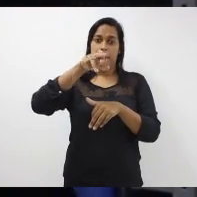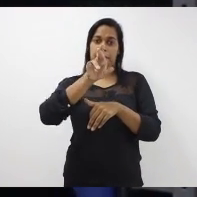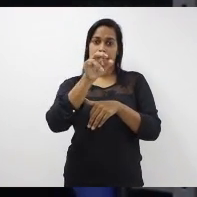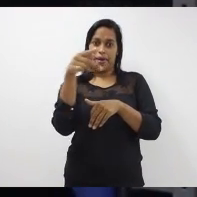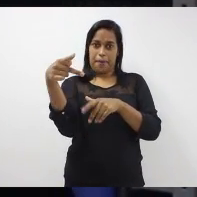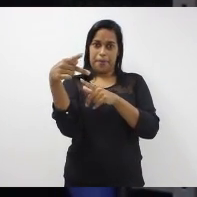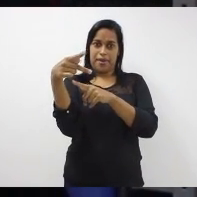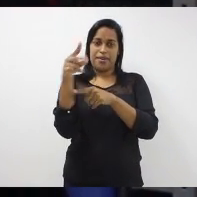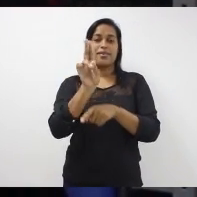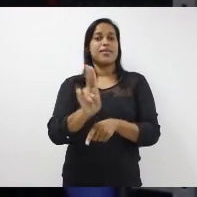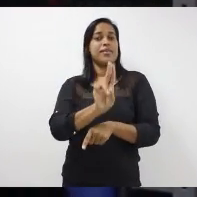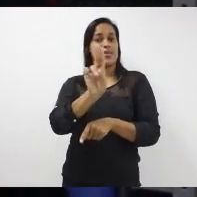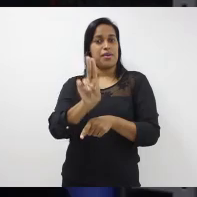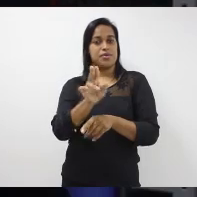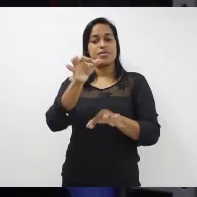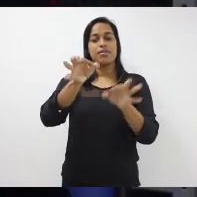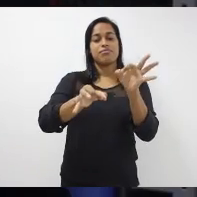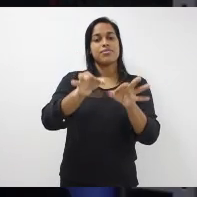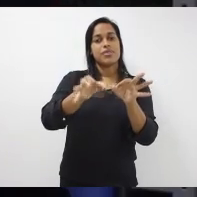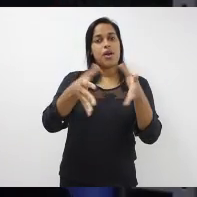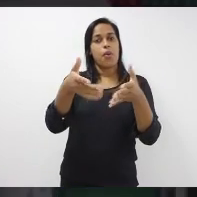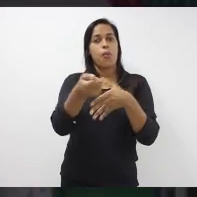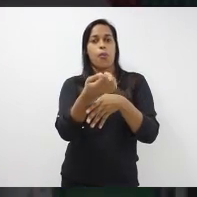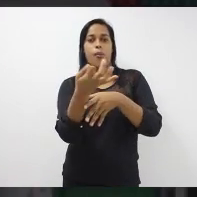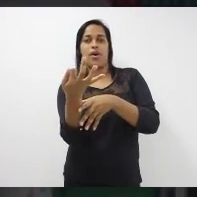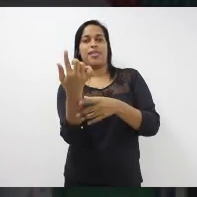é usado para demanda dependente.